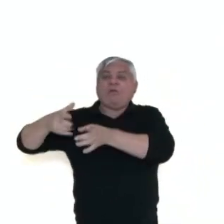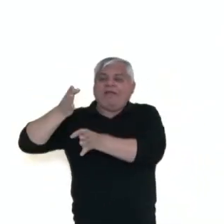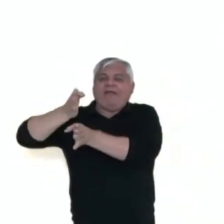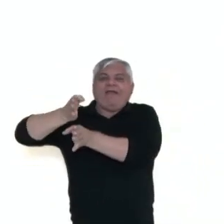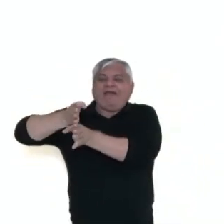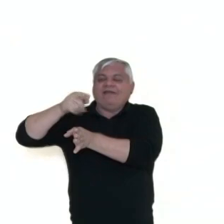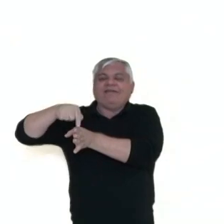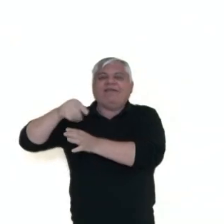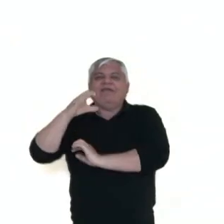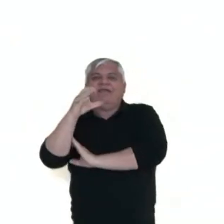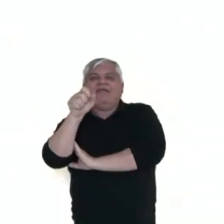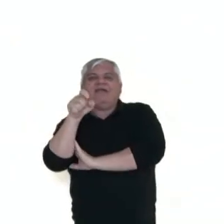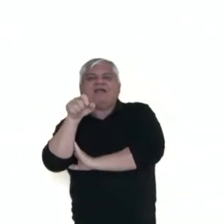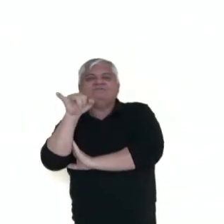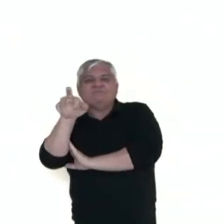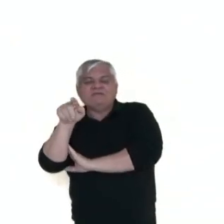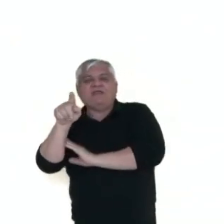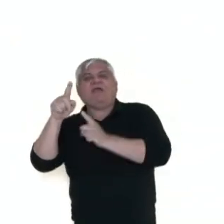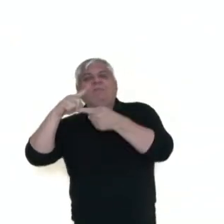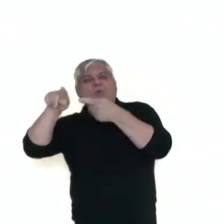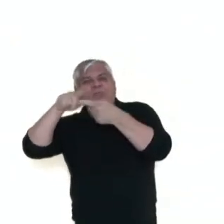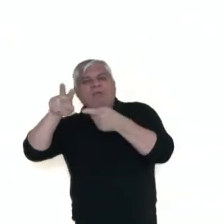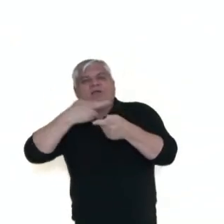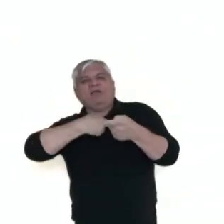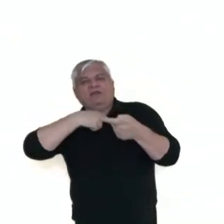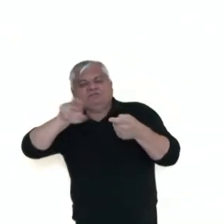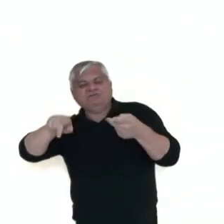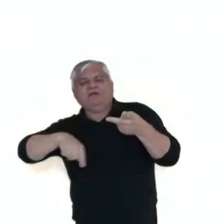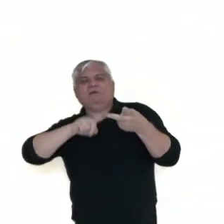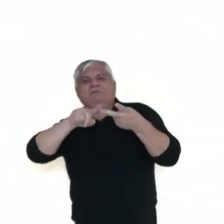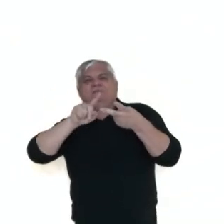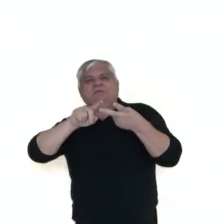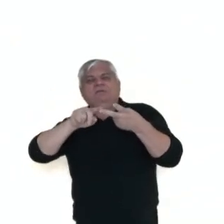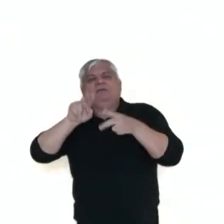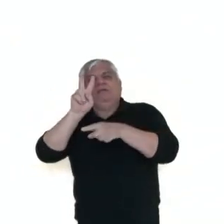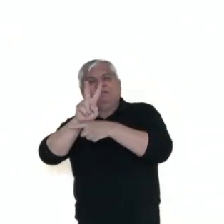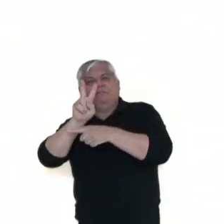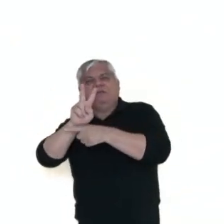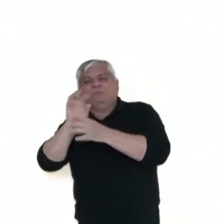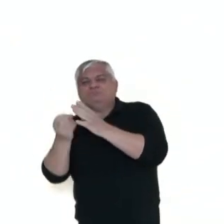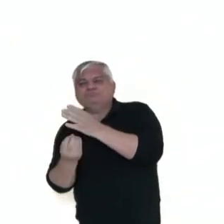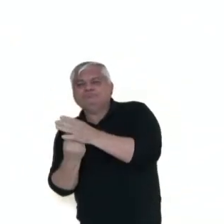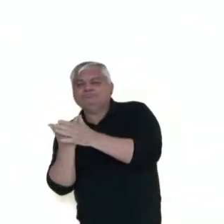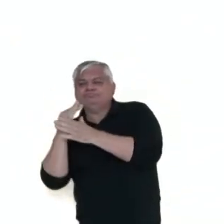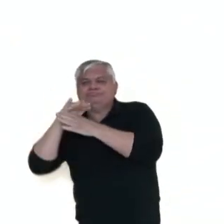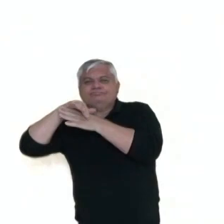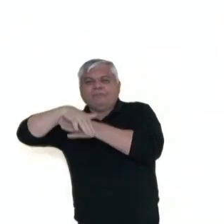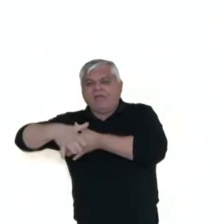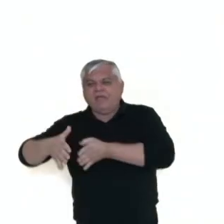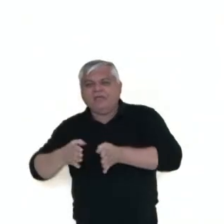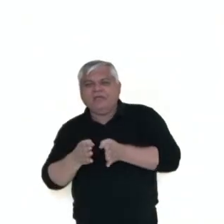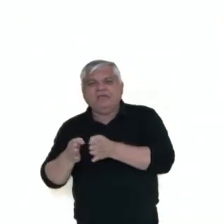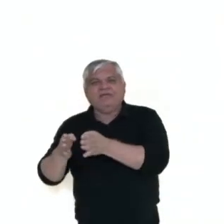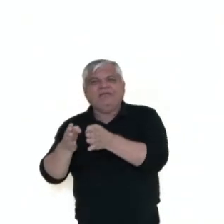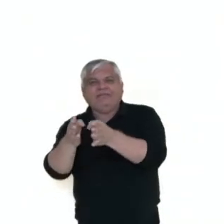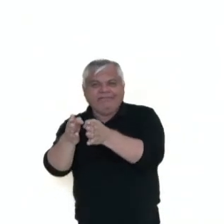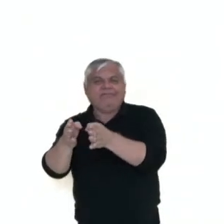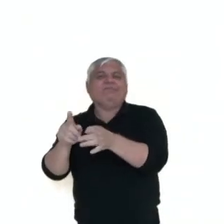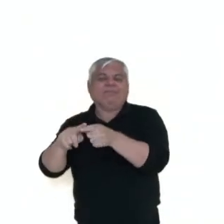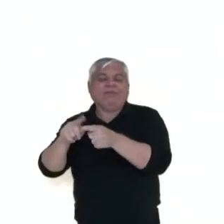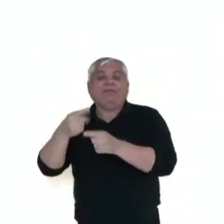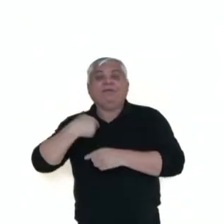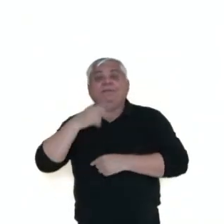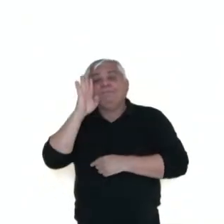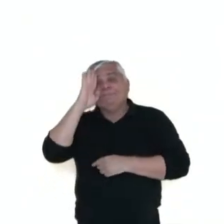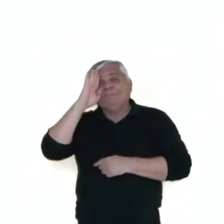envolvem questões ideológicas ligadas à necessidade da preservação das nascentes do rio Indo. A principal preocupação global é o